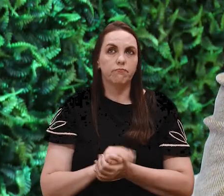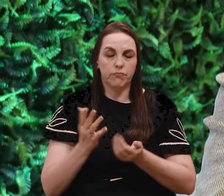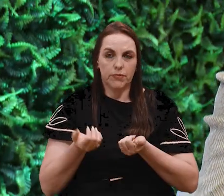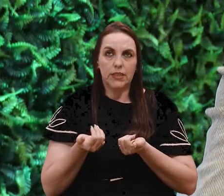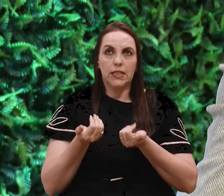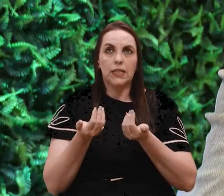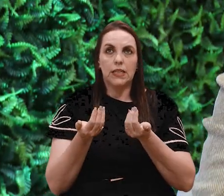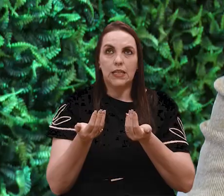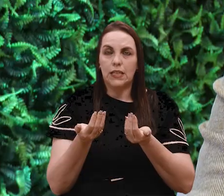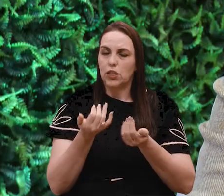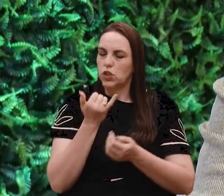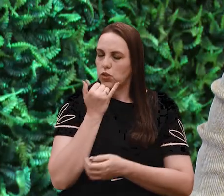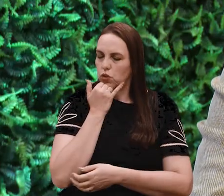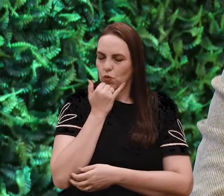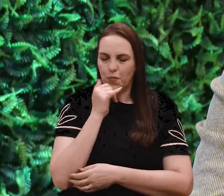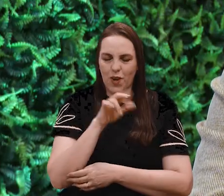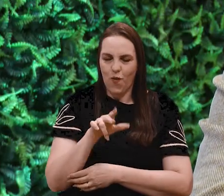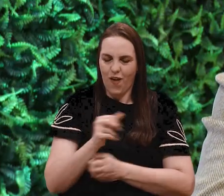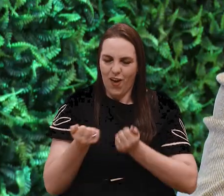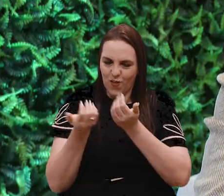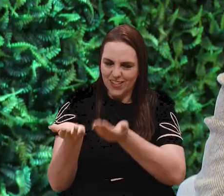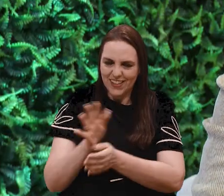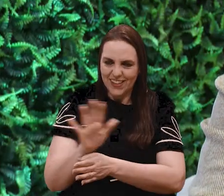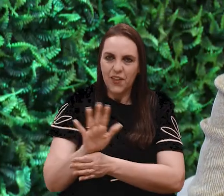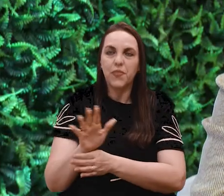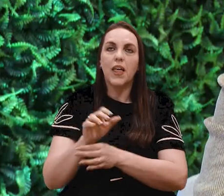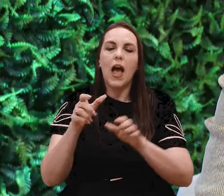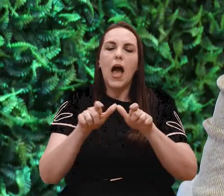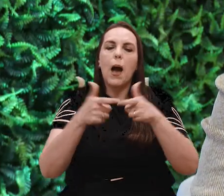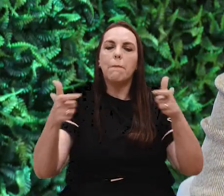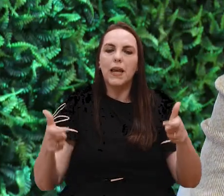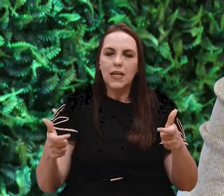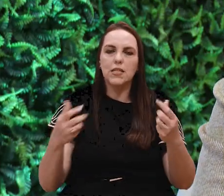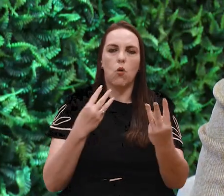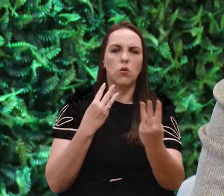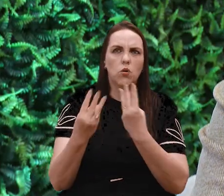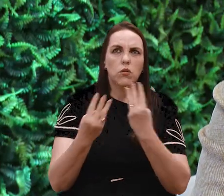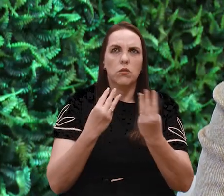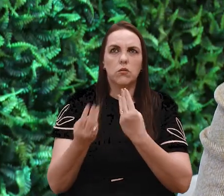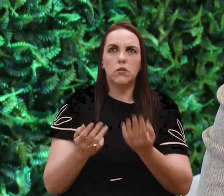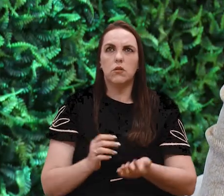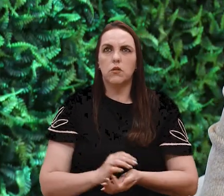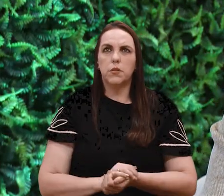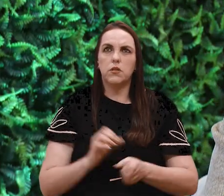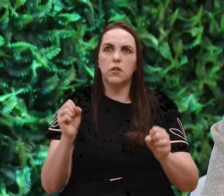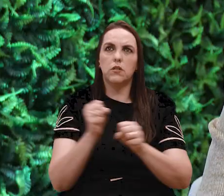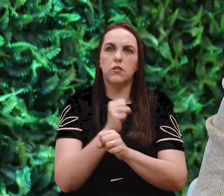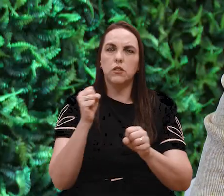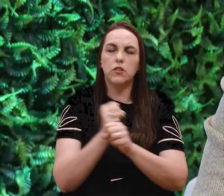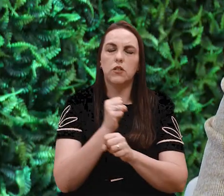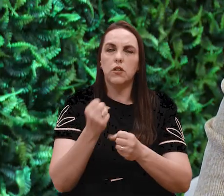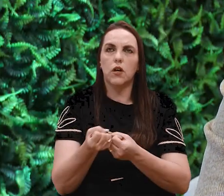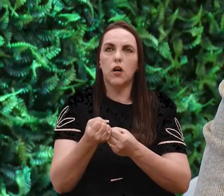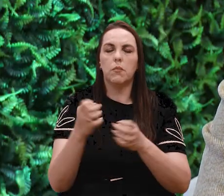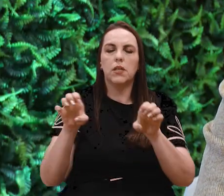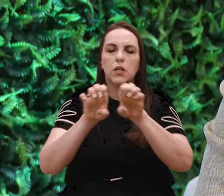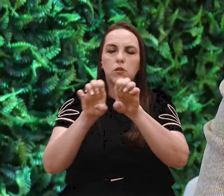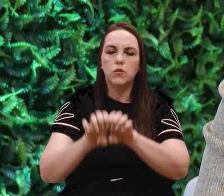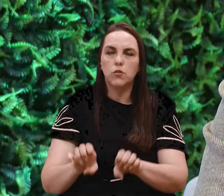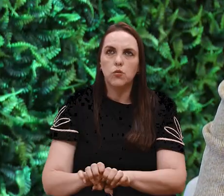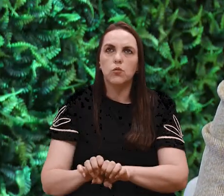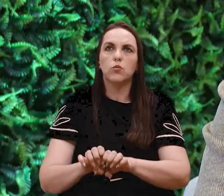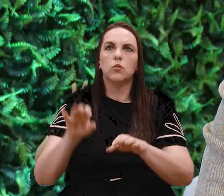da concessão, não, desculpa, da ampliação das obras de artes e das obras de infraestrutura para melhoria e